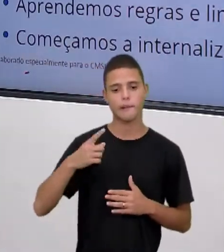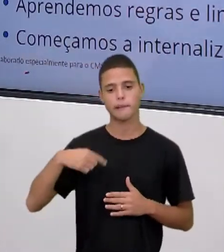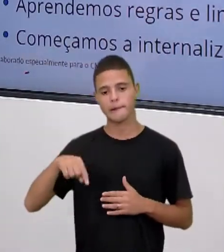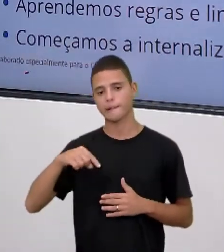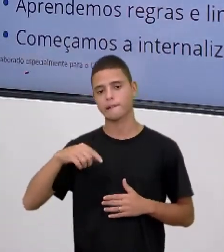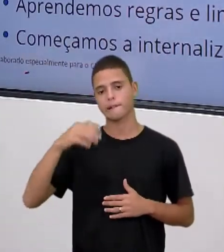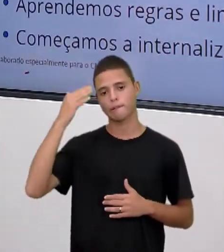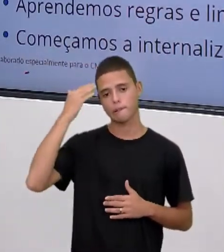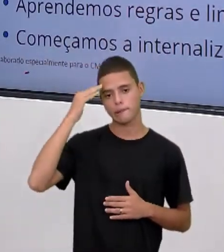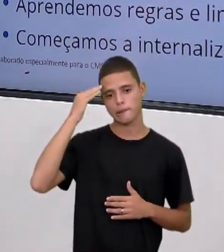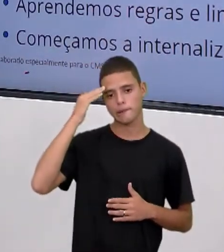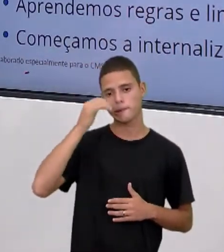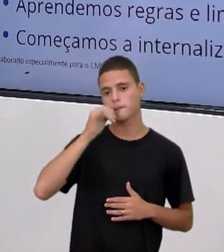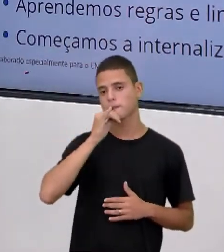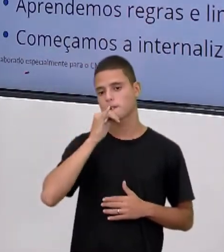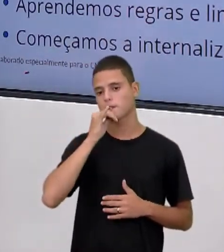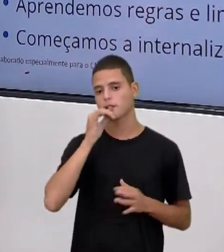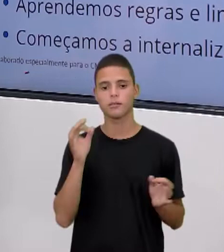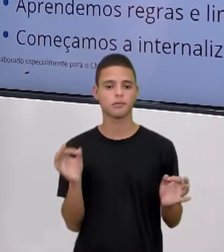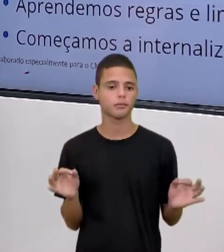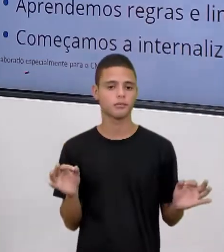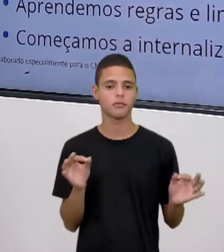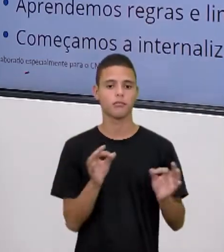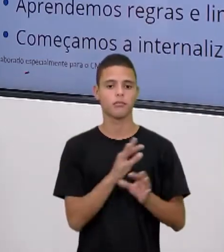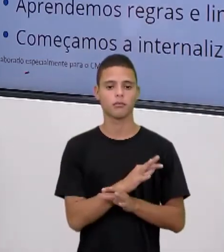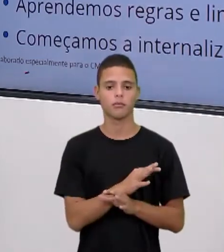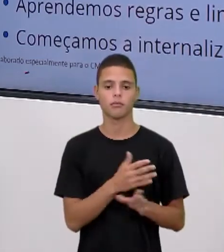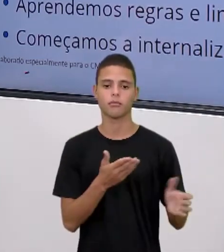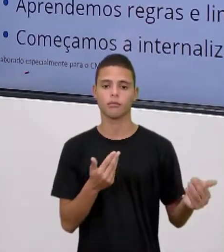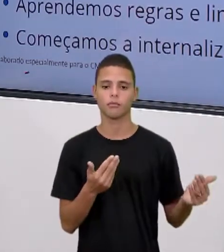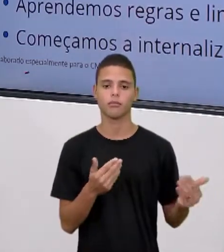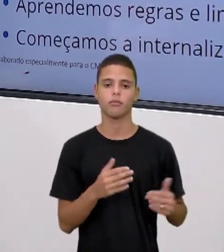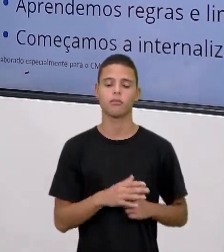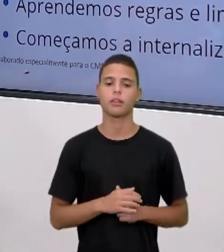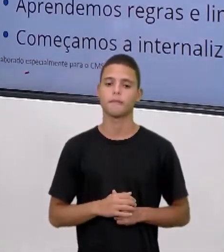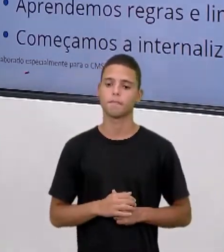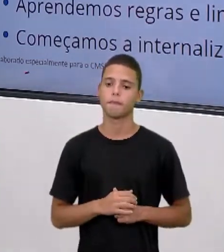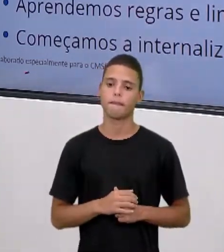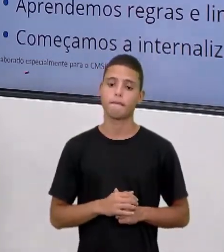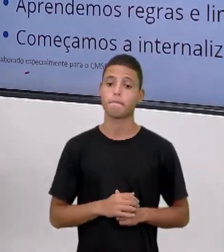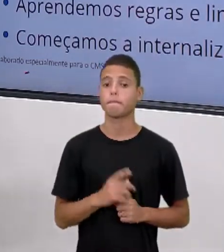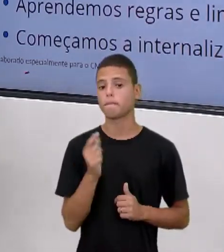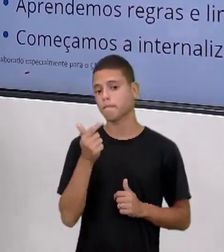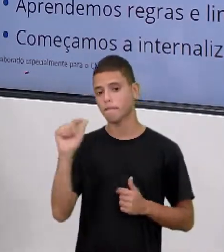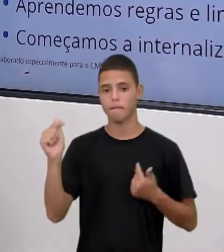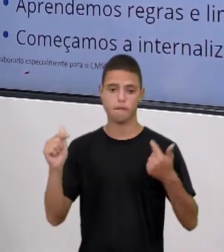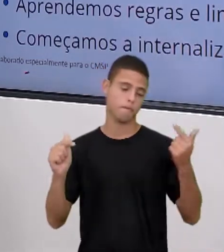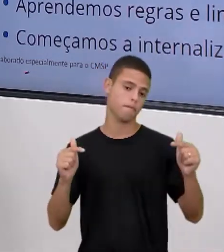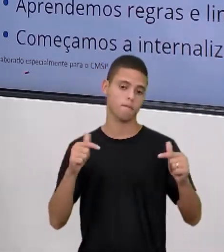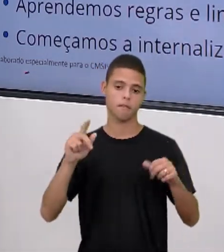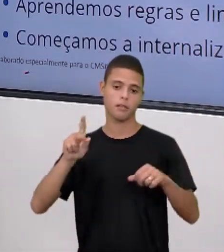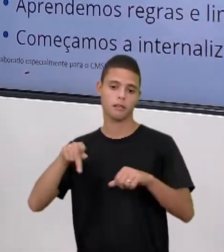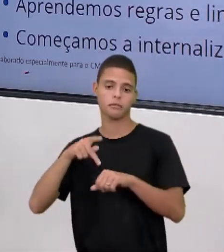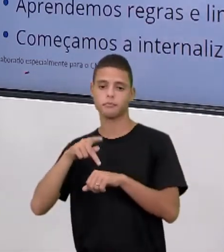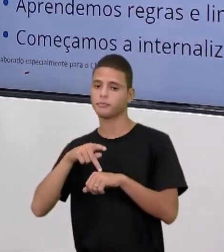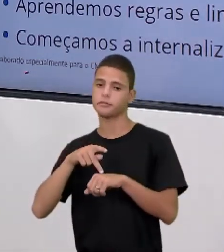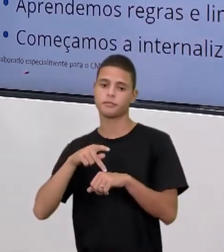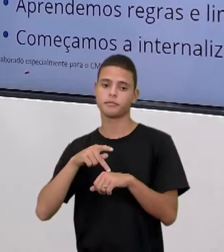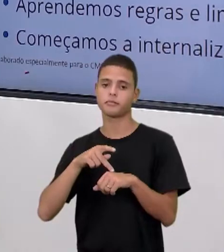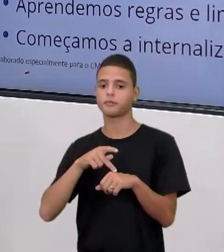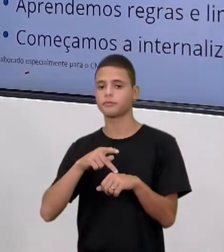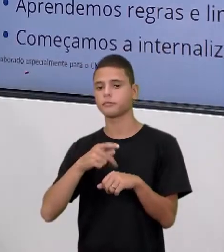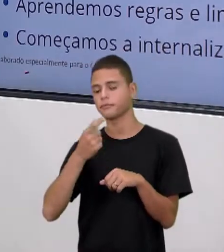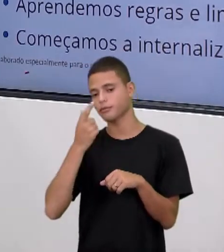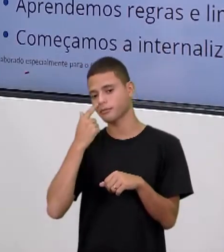entende como, vamos dizer, o fim, entre muitas aspas, da adolescência. Em outros países, essa idade varia. Eu vejo